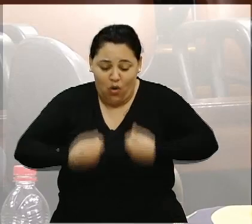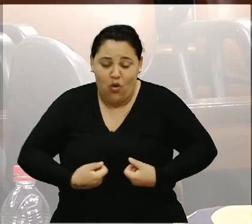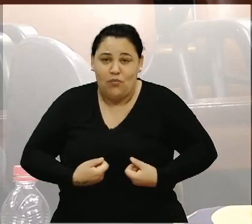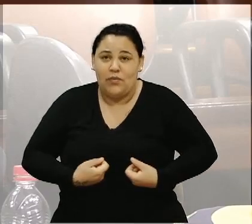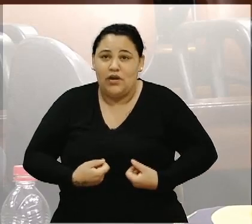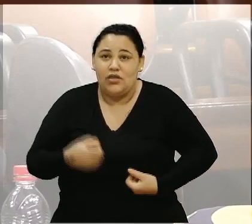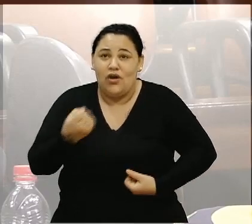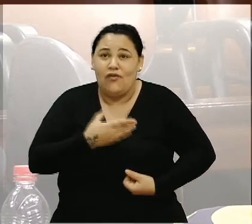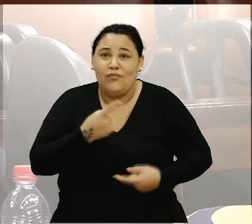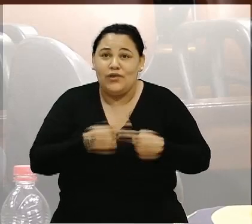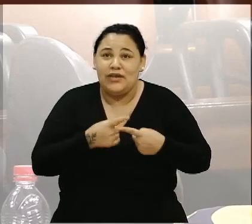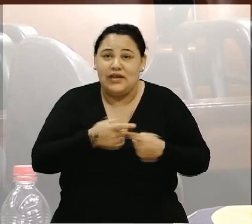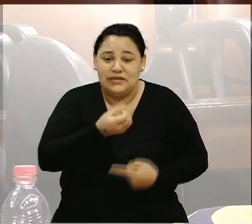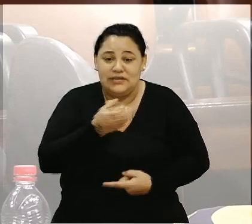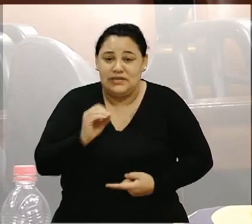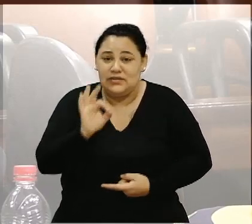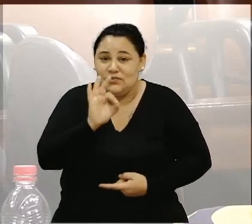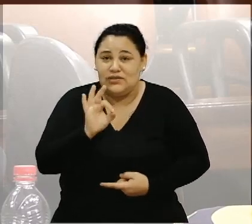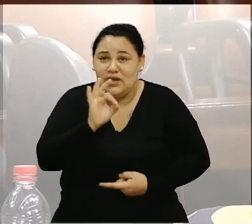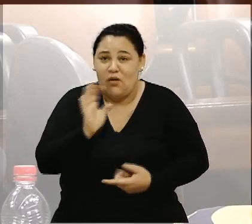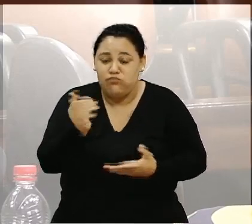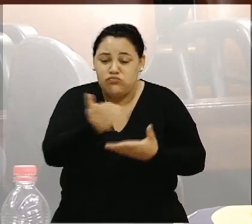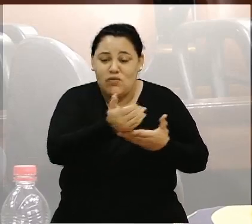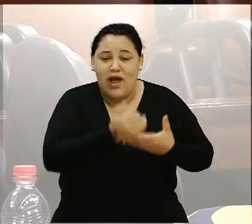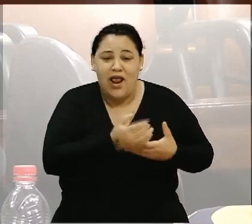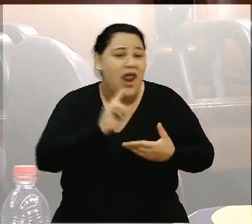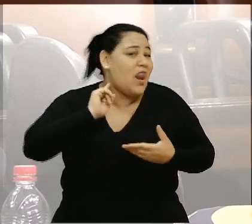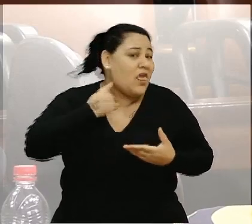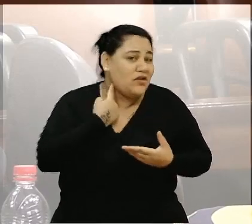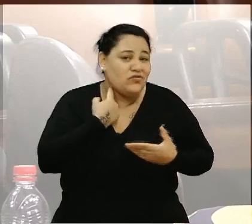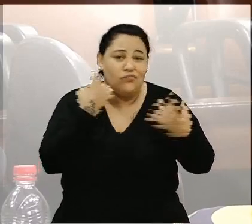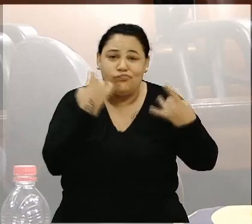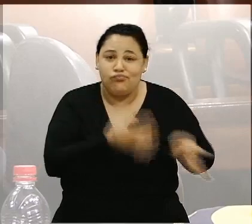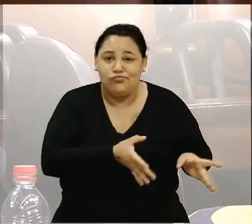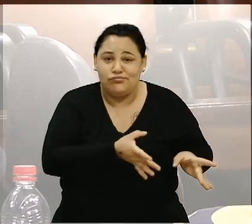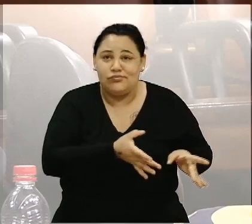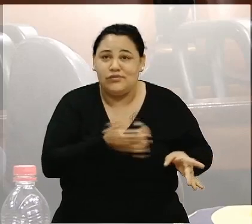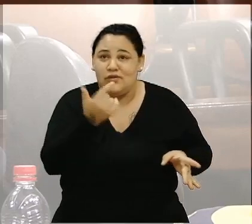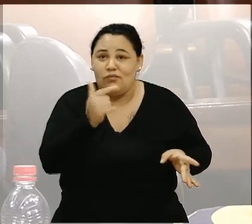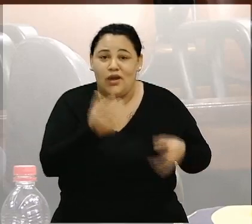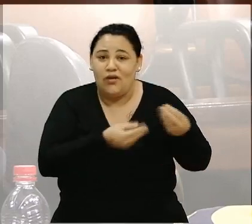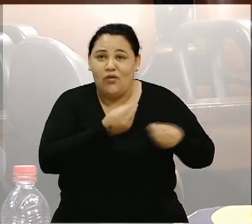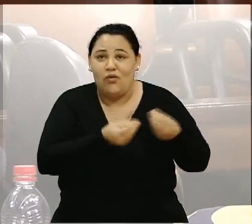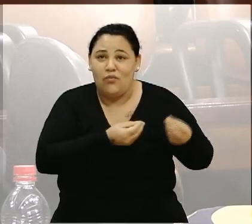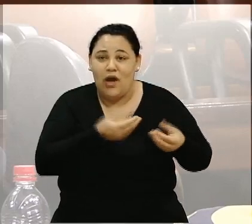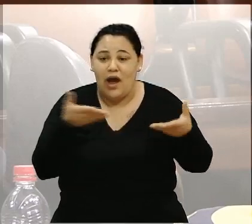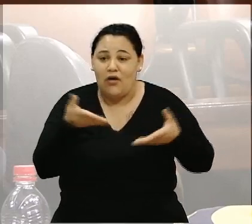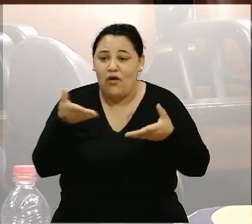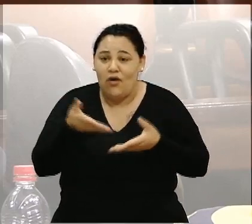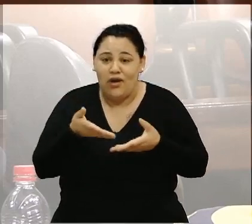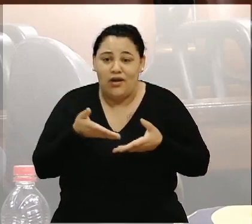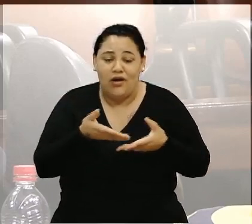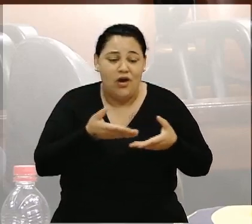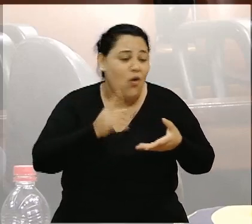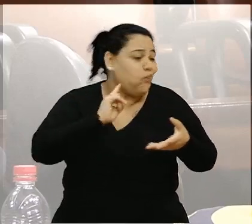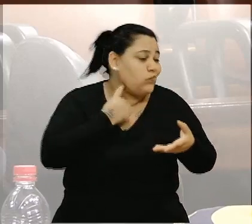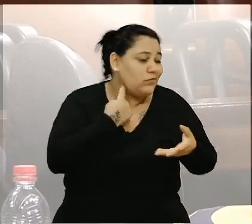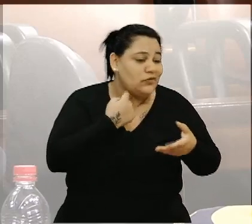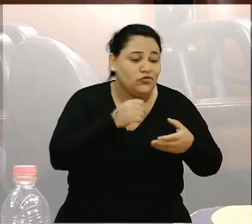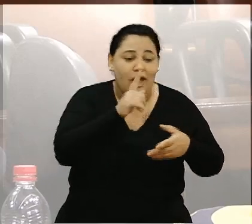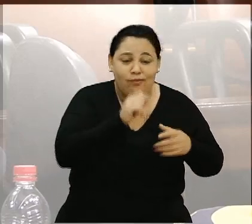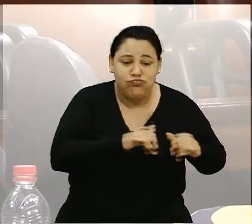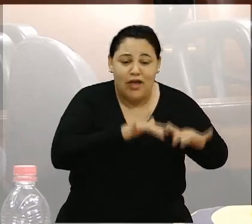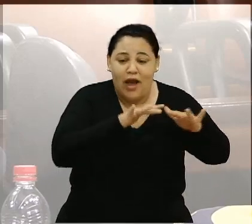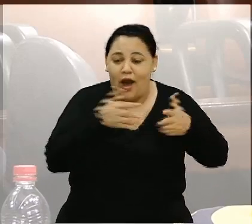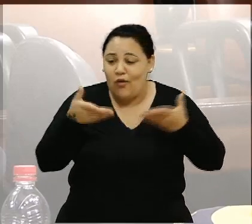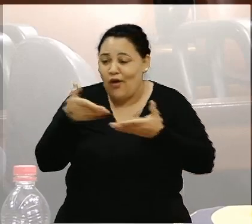roupas arrecadadas é lixo. Então a gente não tem nem onde colocar os resíduos da enchente, a gente vai ter que botar a roupa do mundo inteiro que está vindo aqui. Onde é que a gente